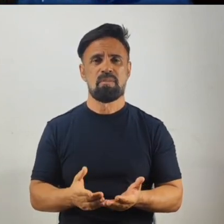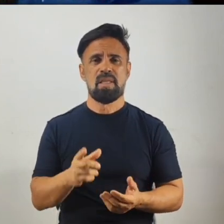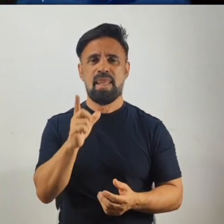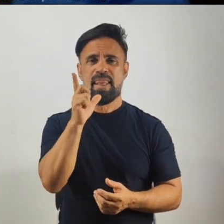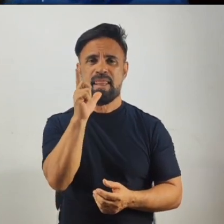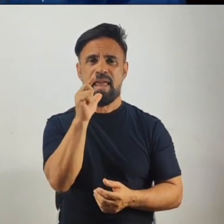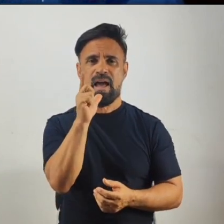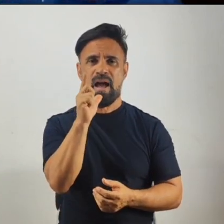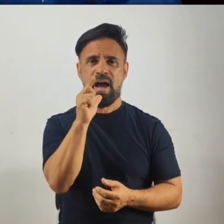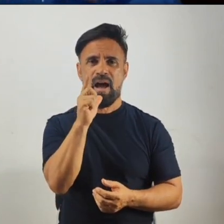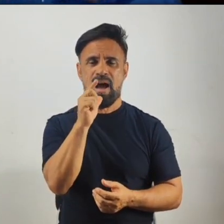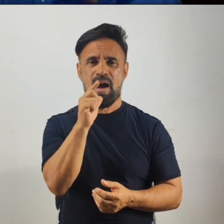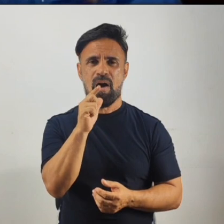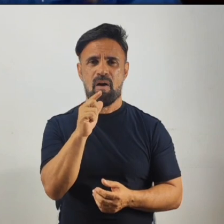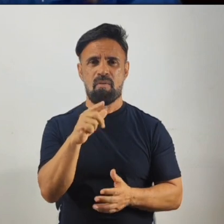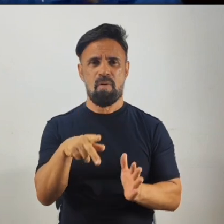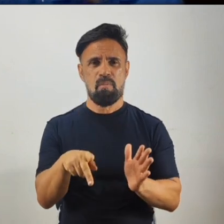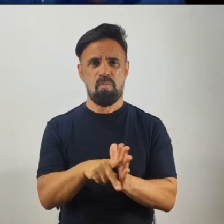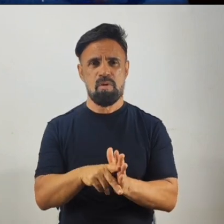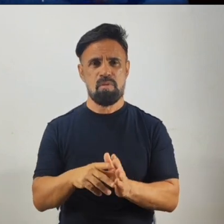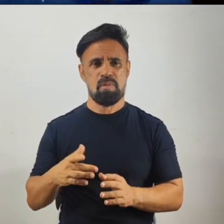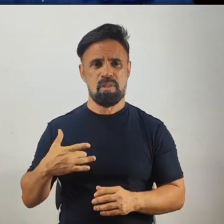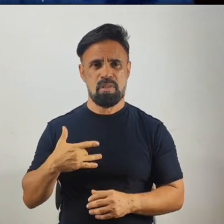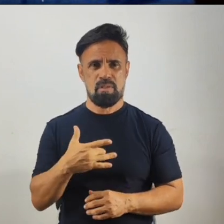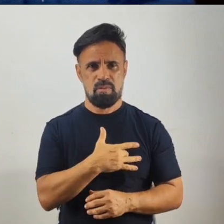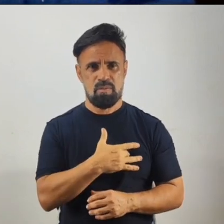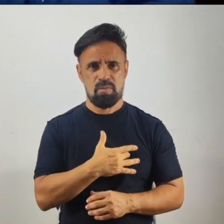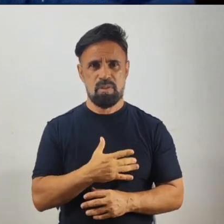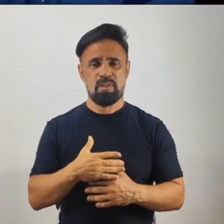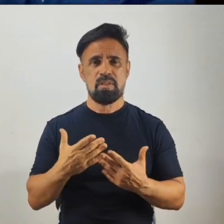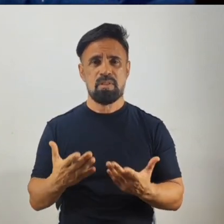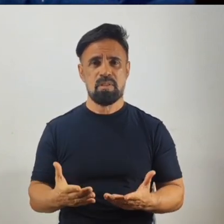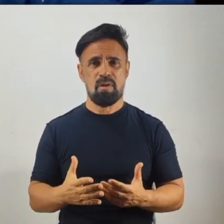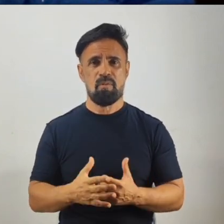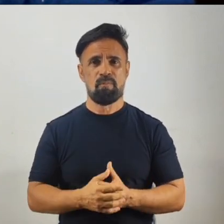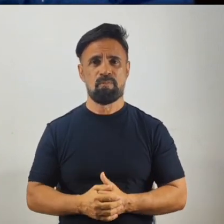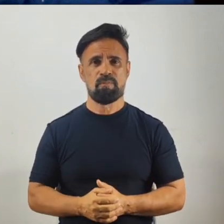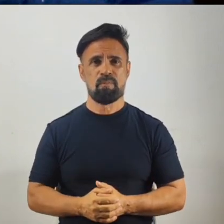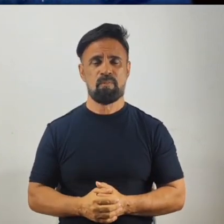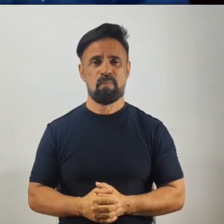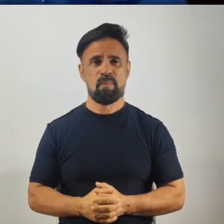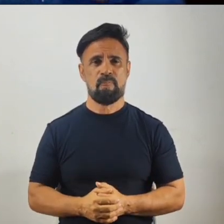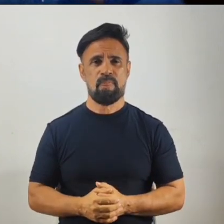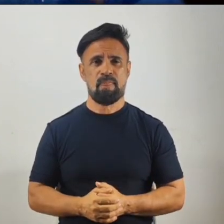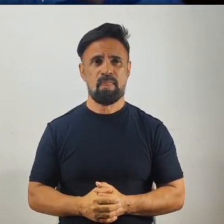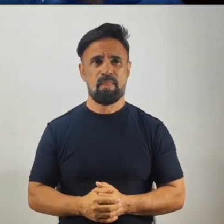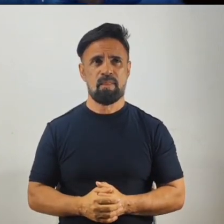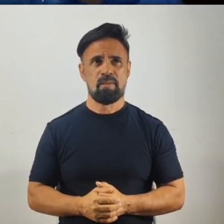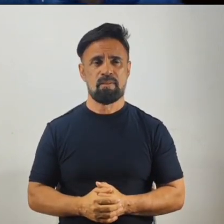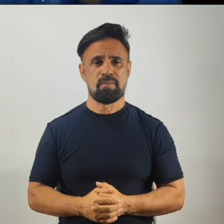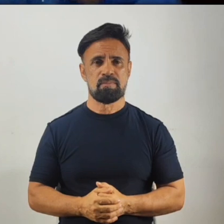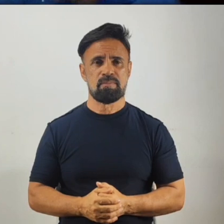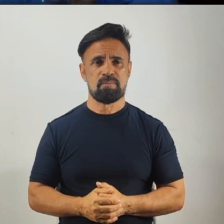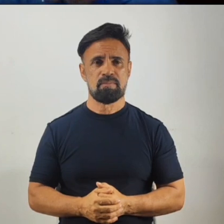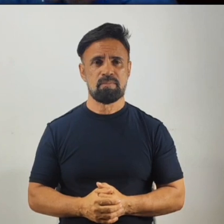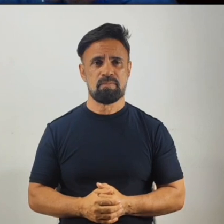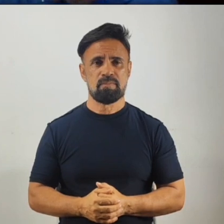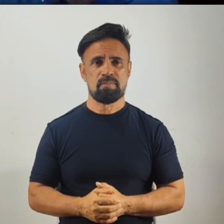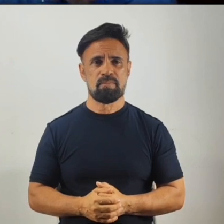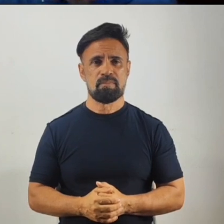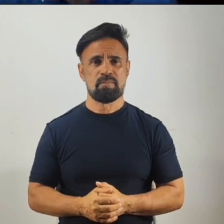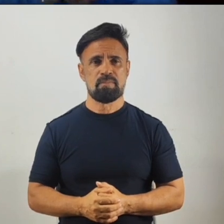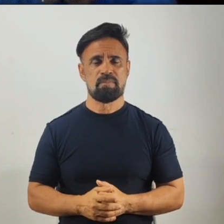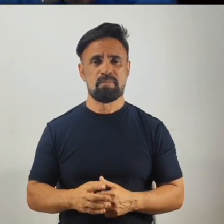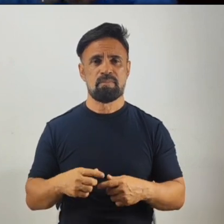é a questão do fornecimento de água da unidade. Então,